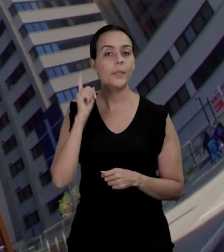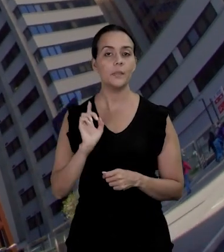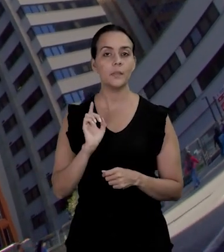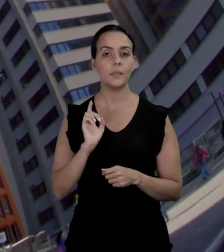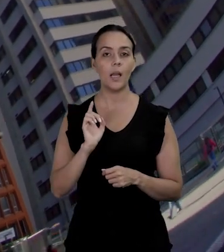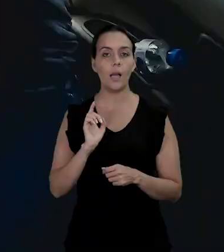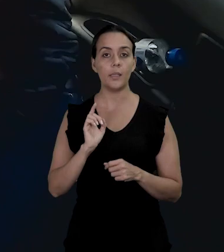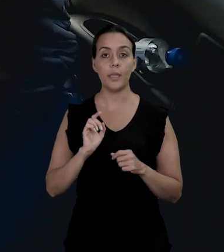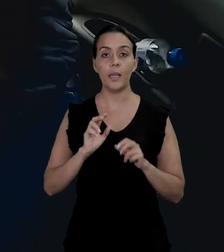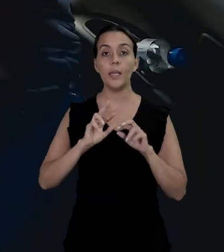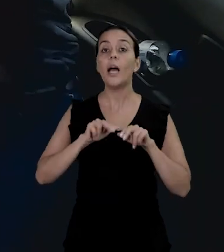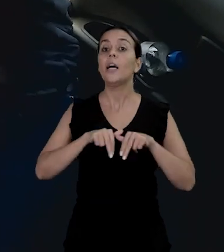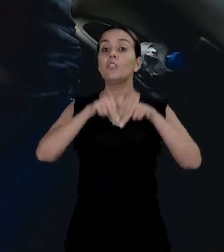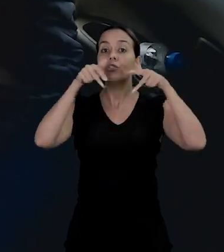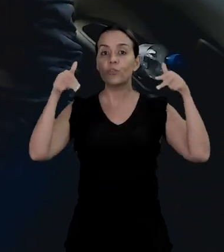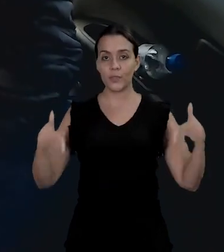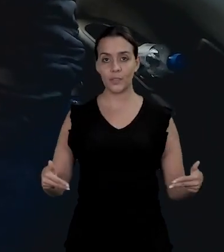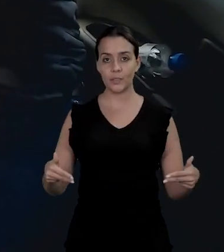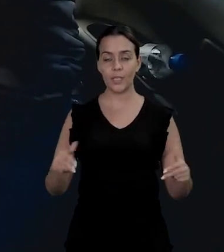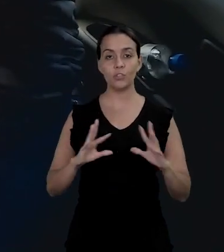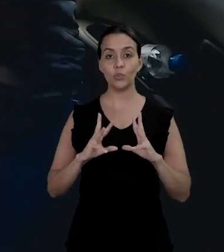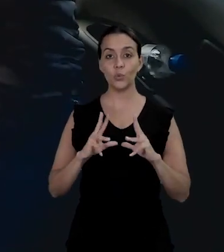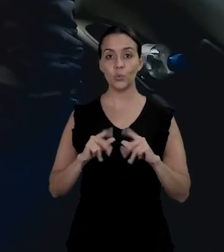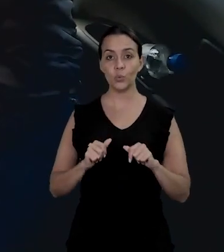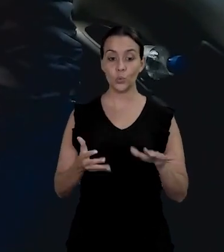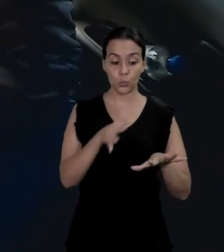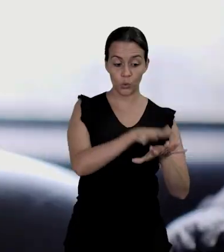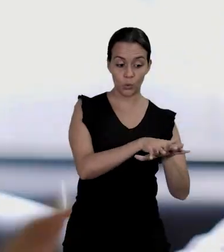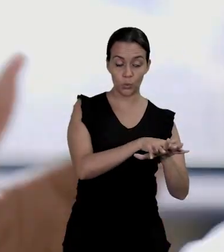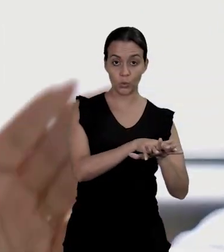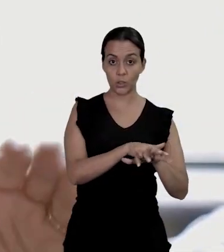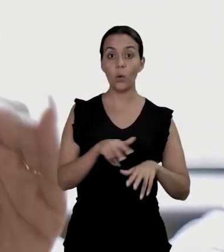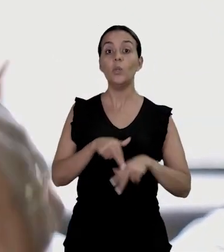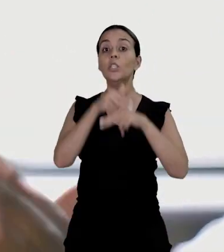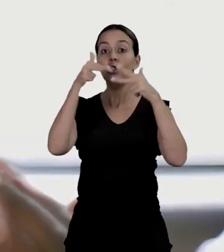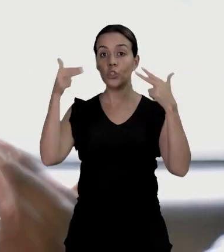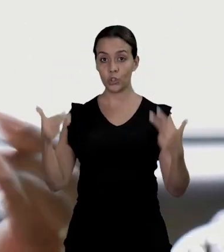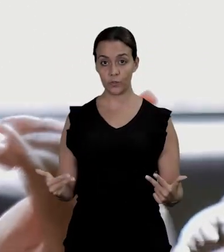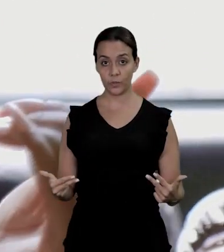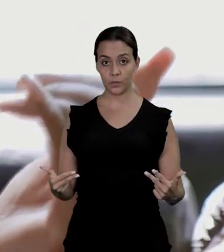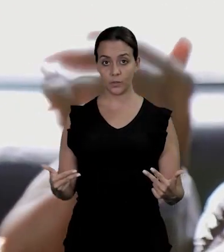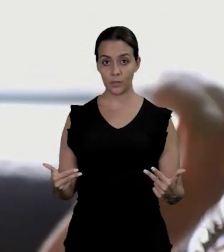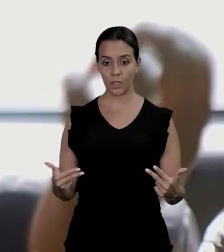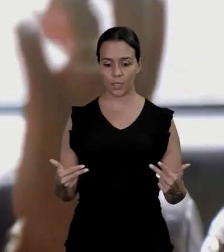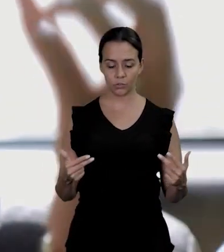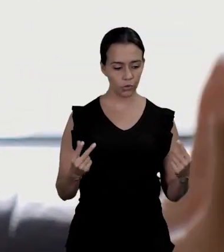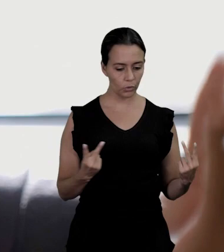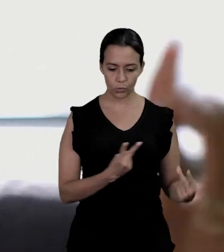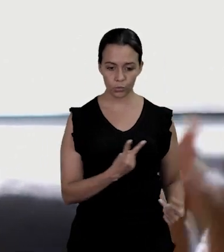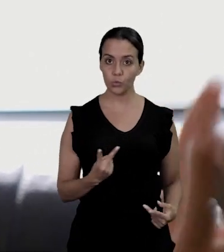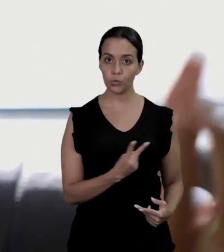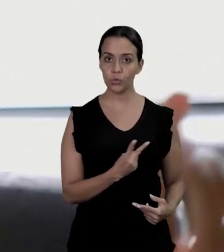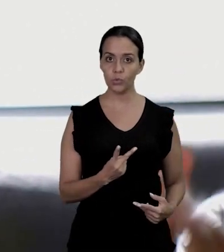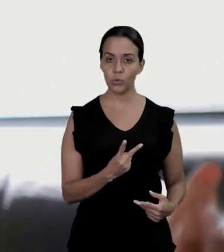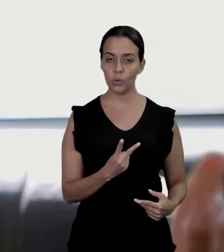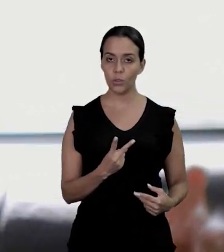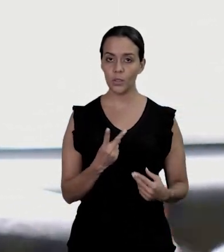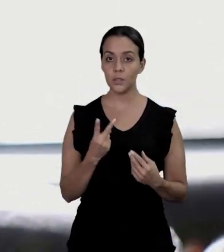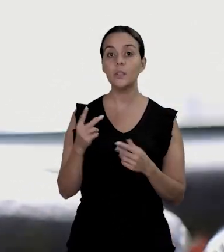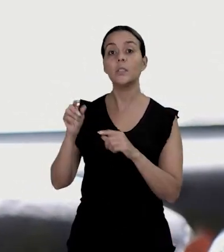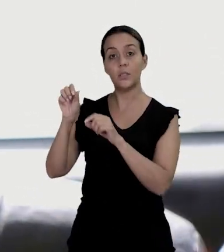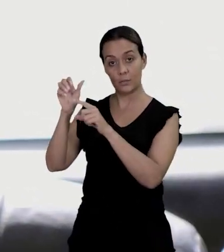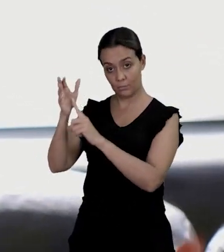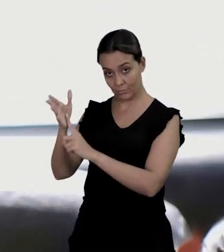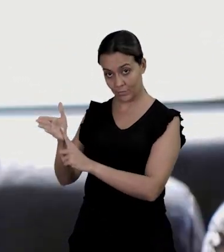construir a tecnologia. No desenvolvimento. Exatamente, no desenvolvimento. E aí nisso, eu pautando esse conhecimento do